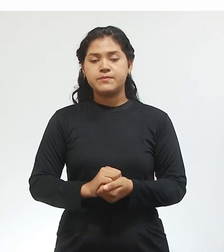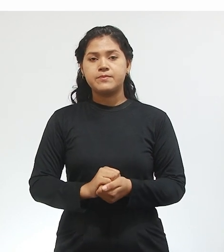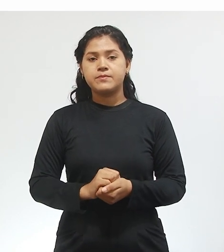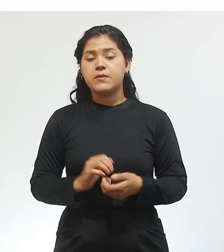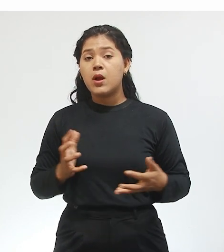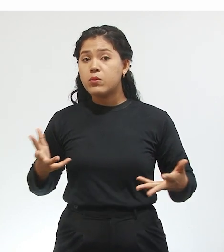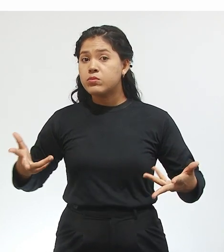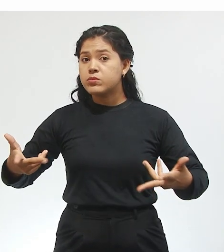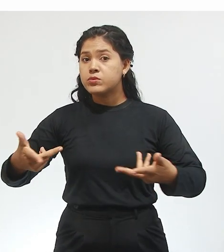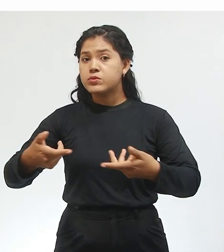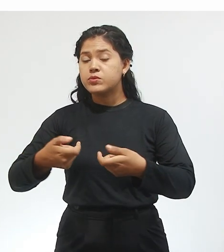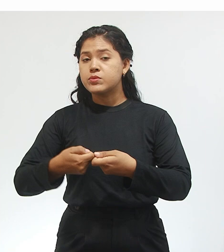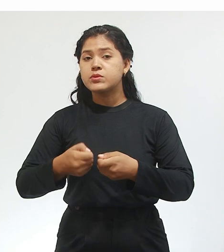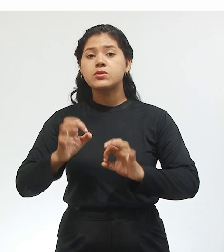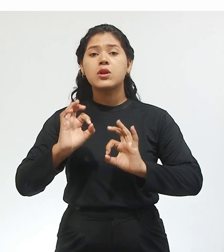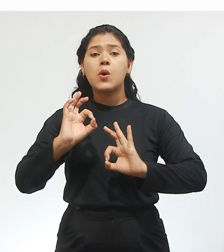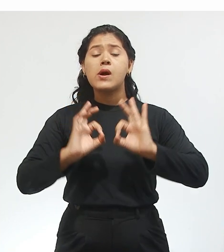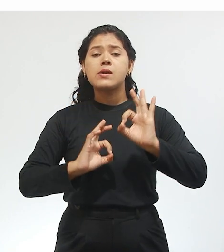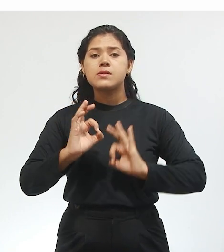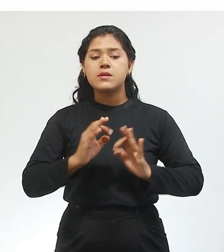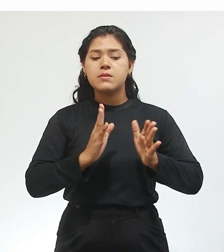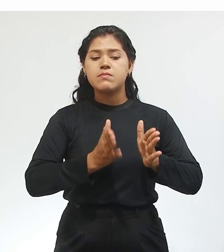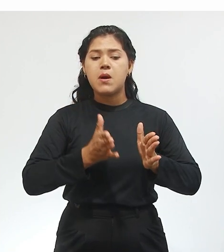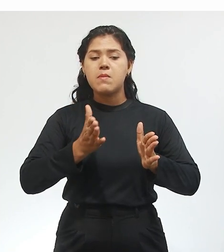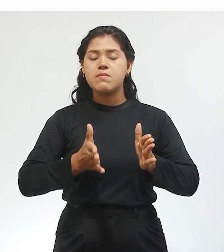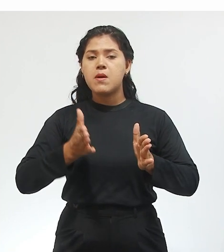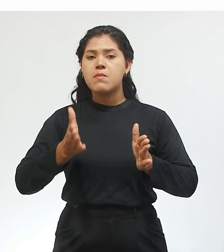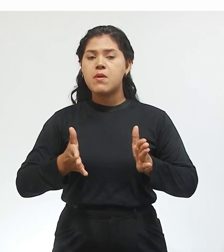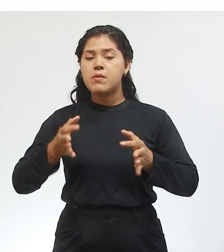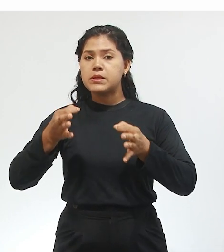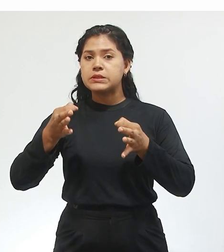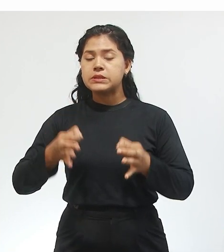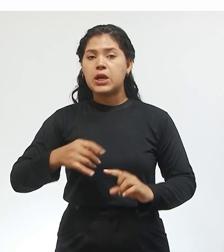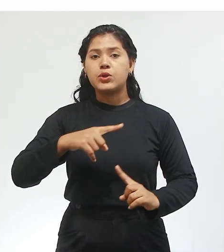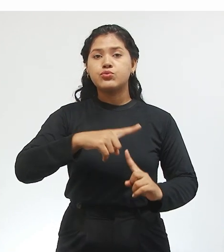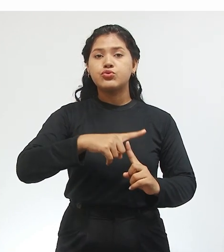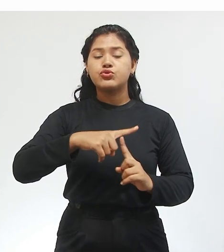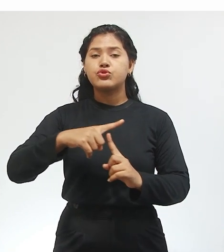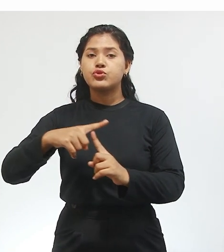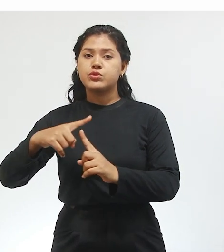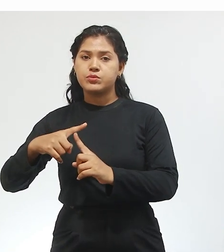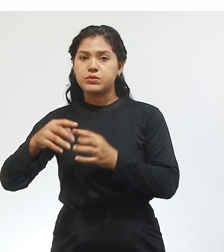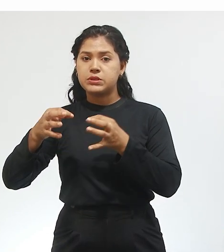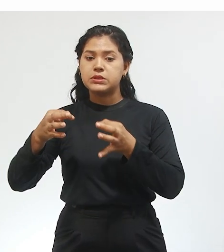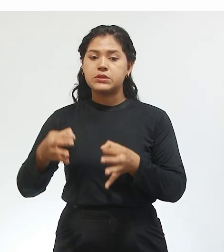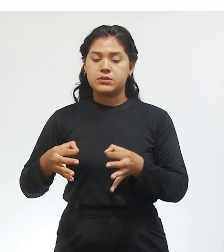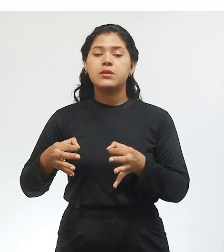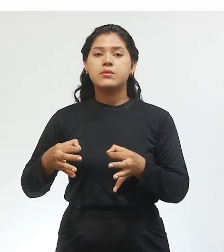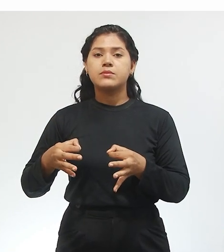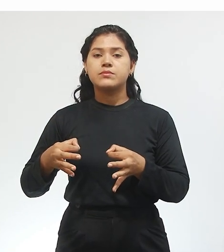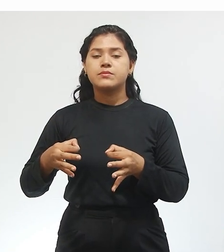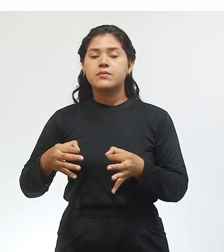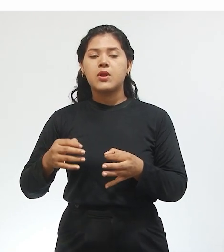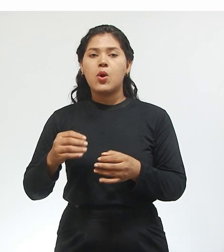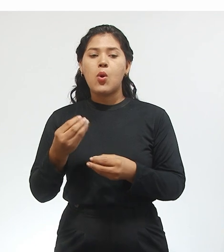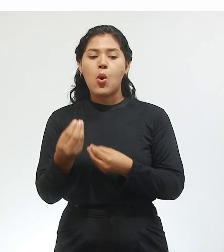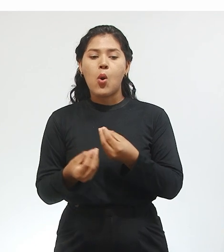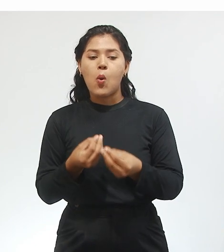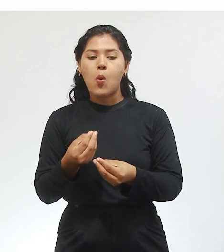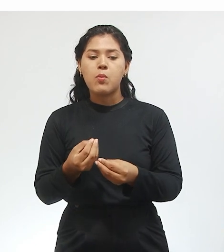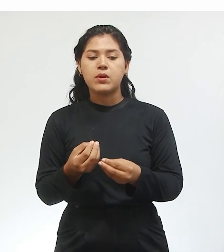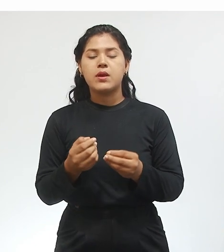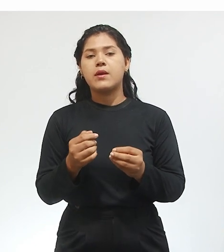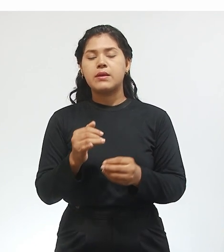de cada item. Então, quando eu informar a parte qualitativa, ou a gente pode até falar permutativo, quer dizer o quê?